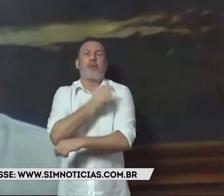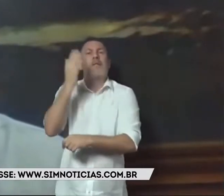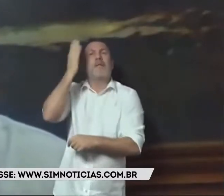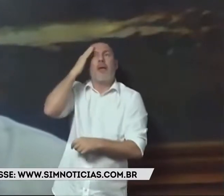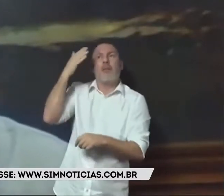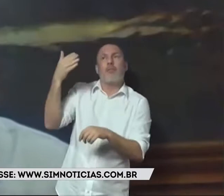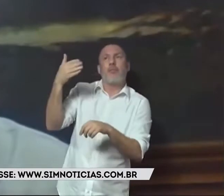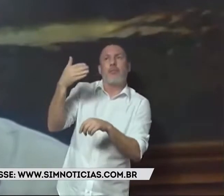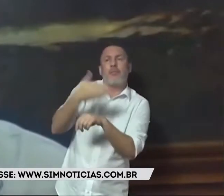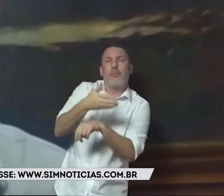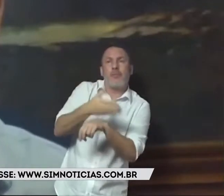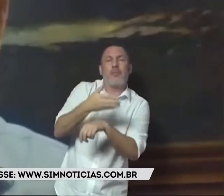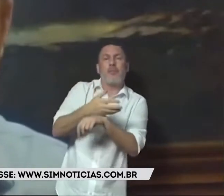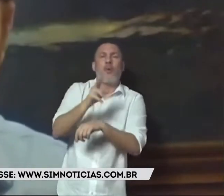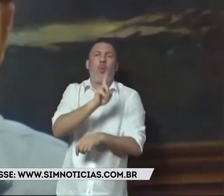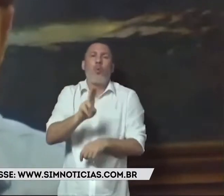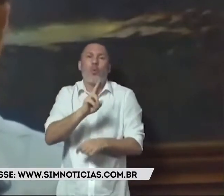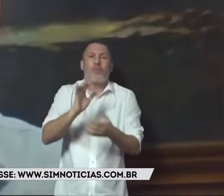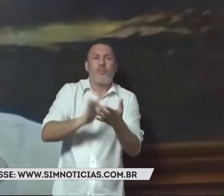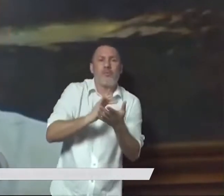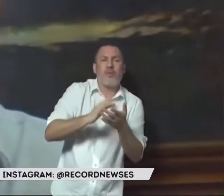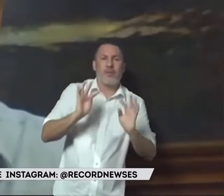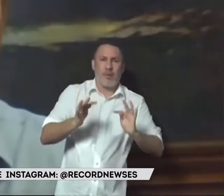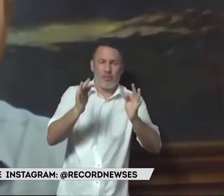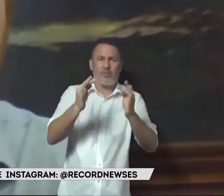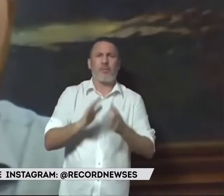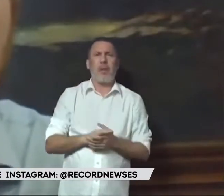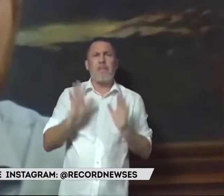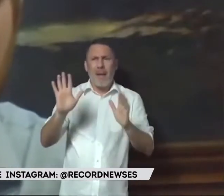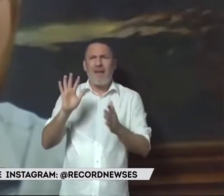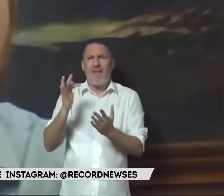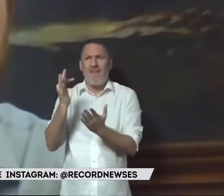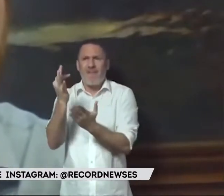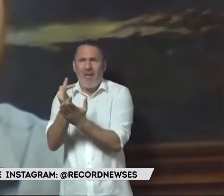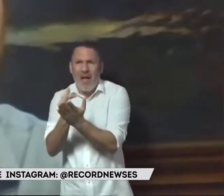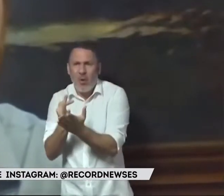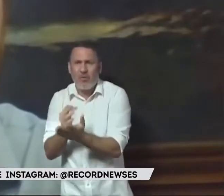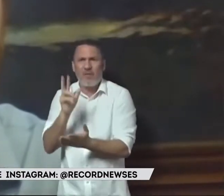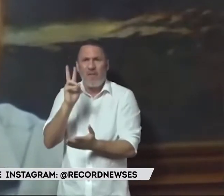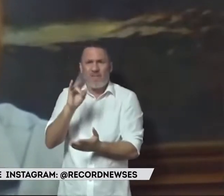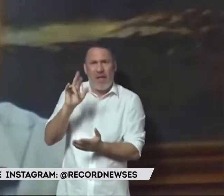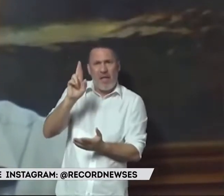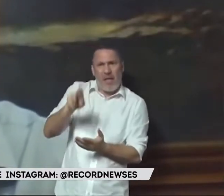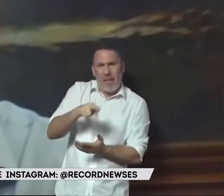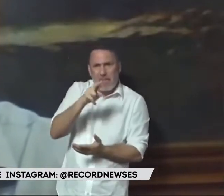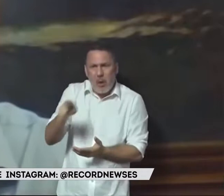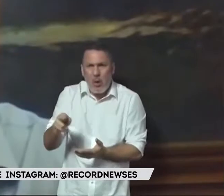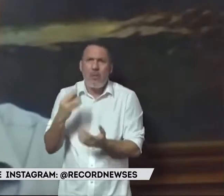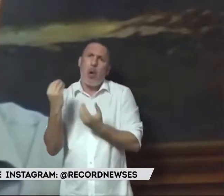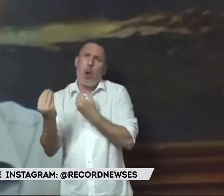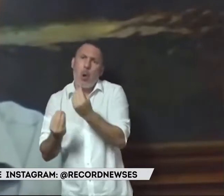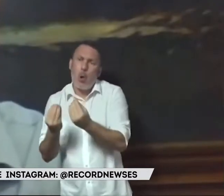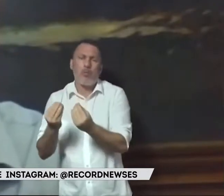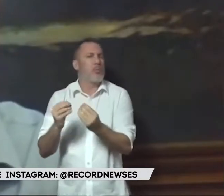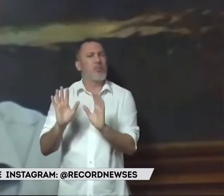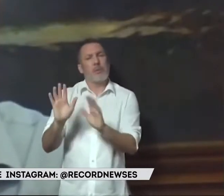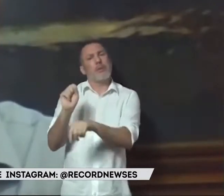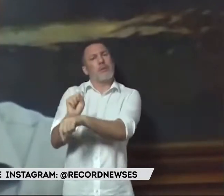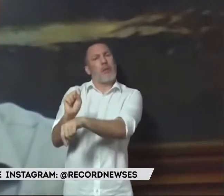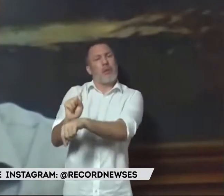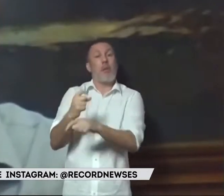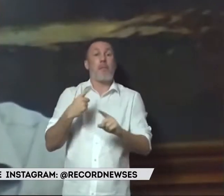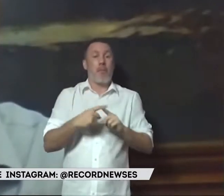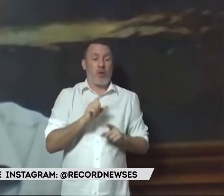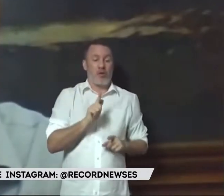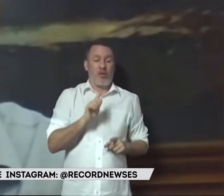pode reprovar por falta? Depende de uma outra discussão mais adiante no âmbito desse GT. Porque,